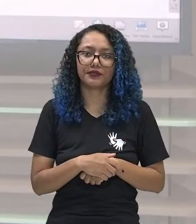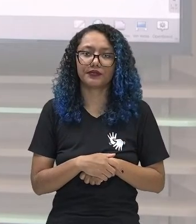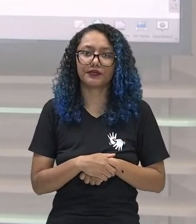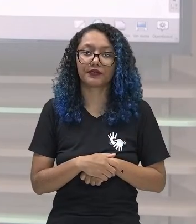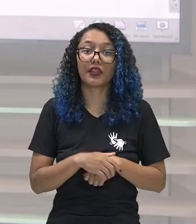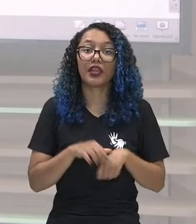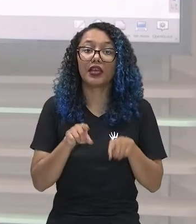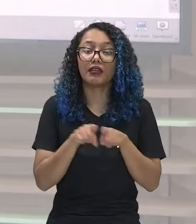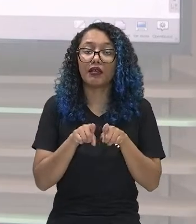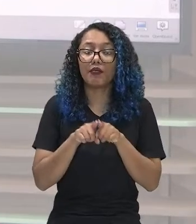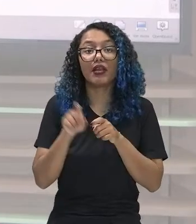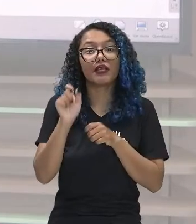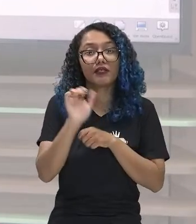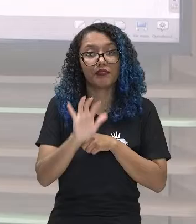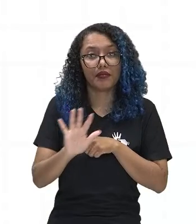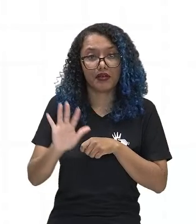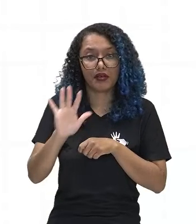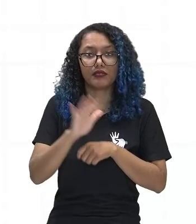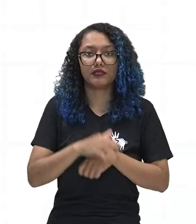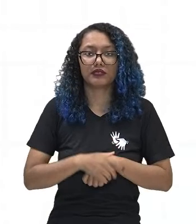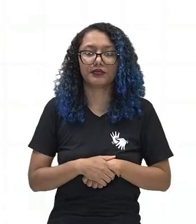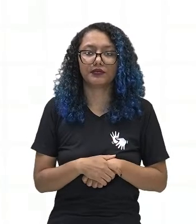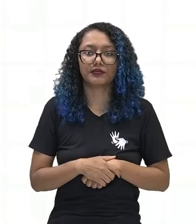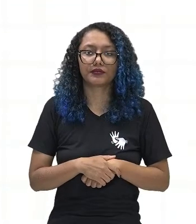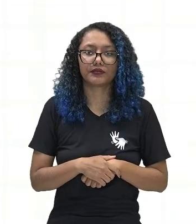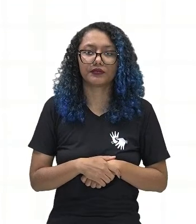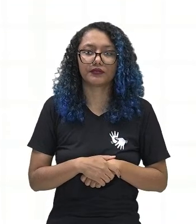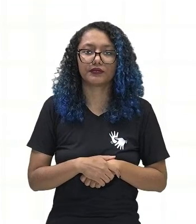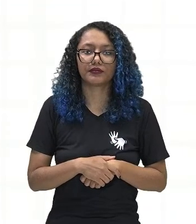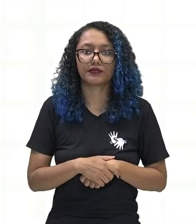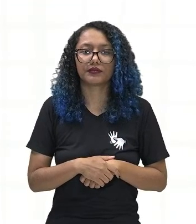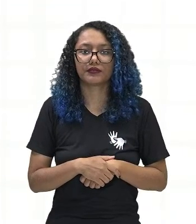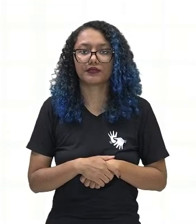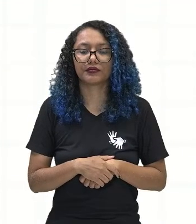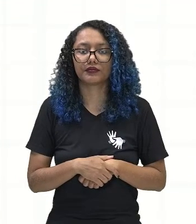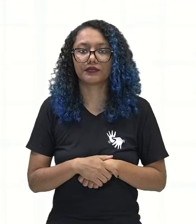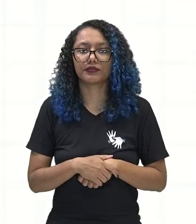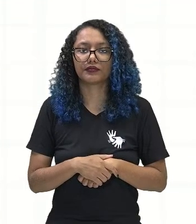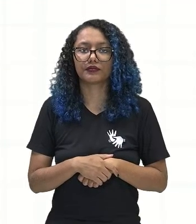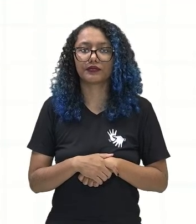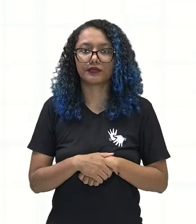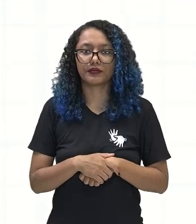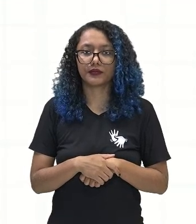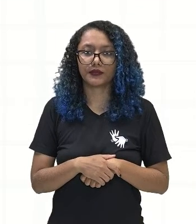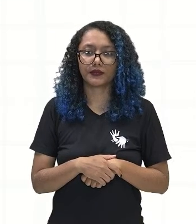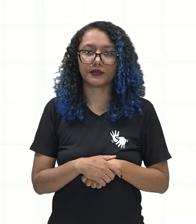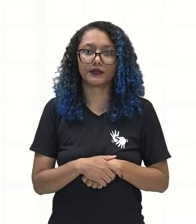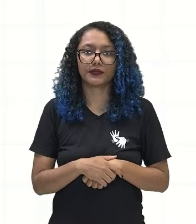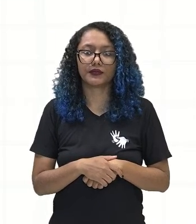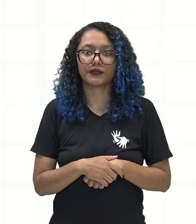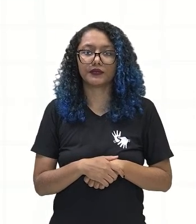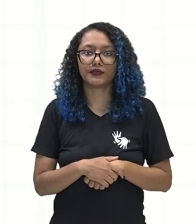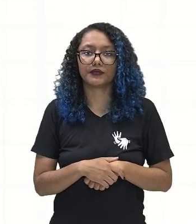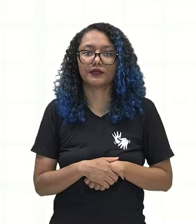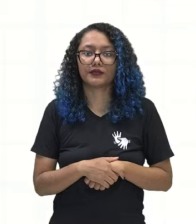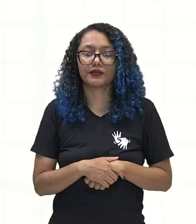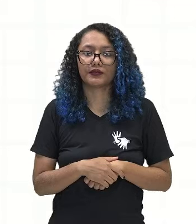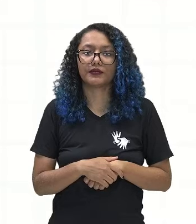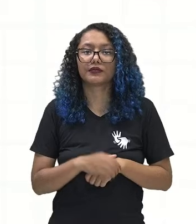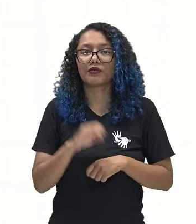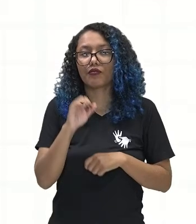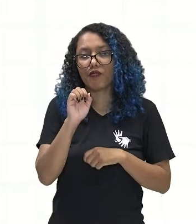das imagens, né? Imagens de texto, pode voltar, diretor? A imagem de texto, né? E